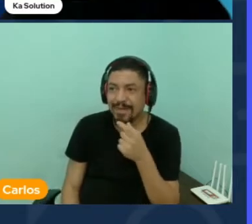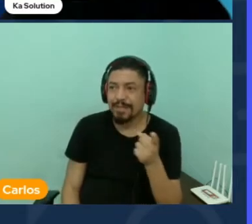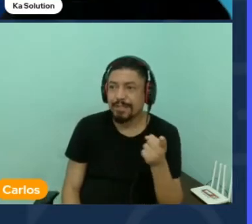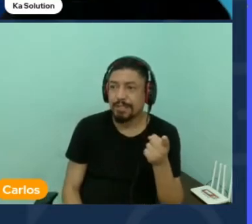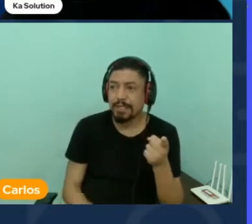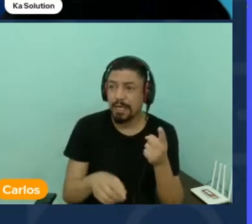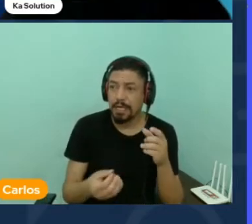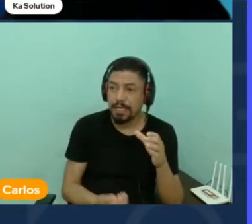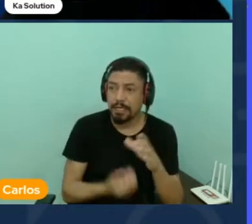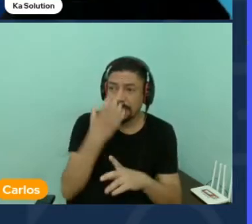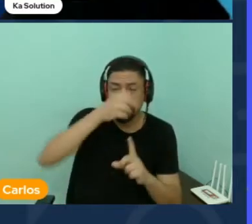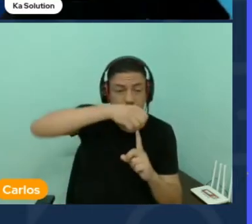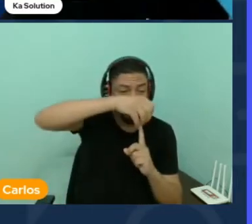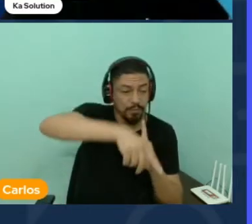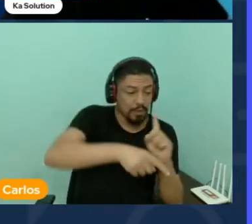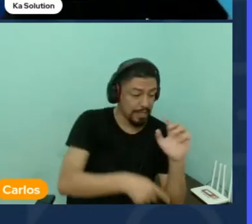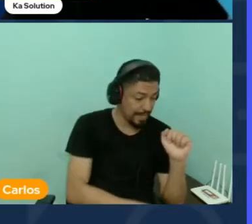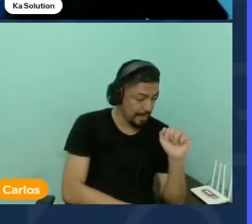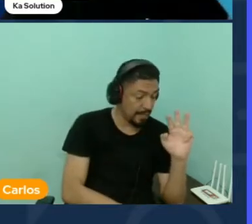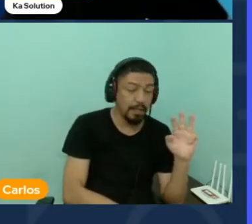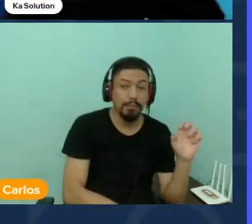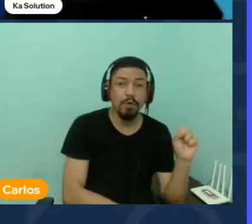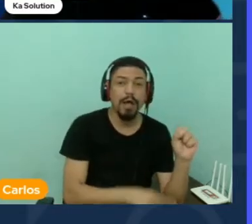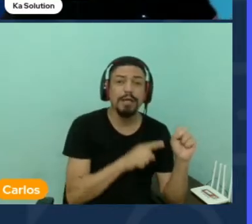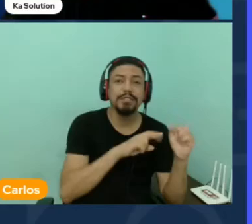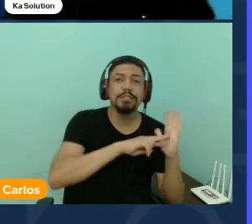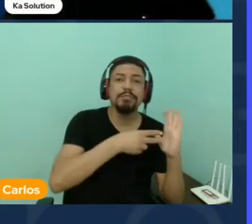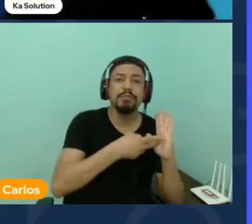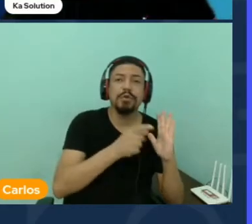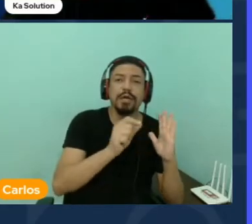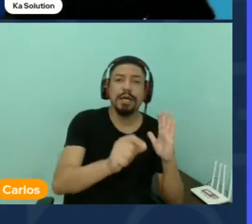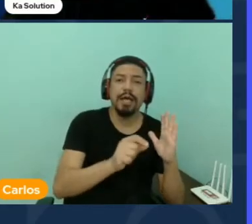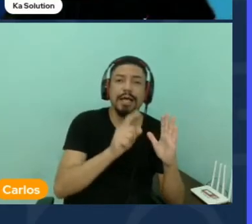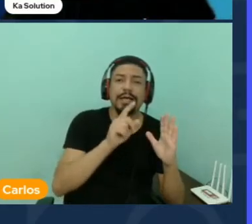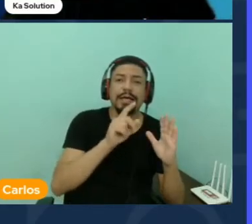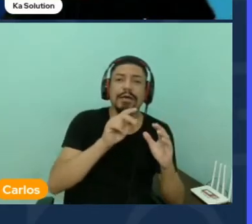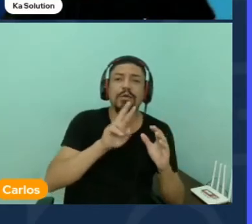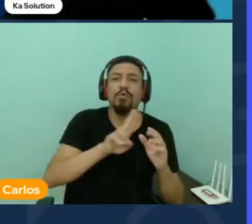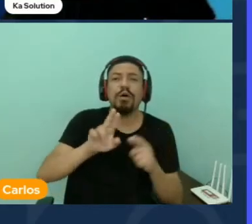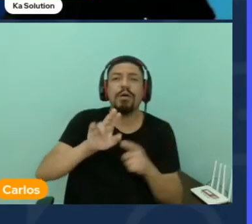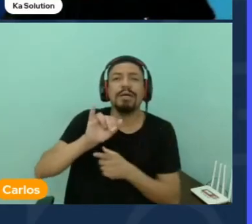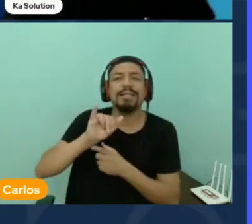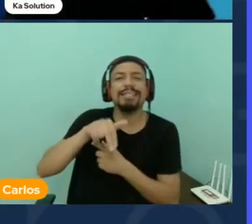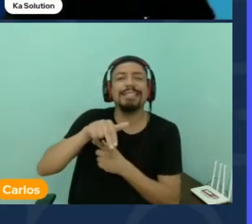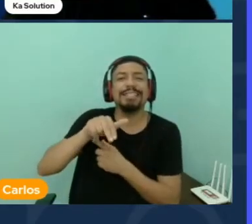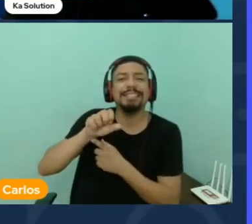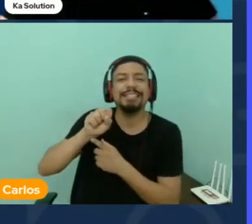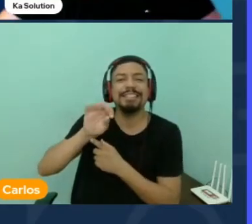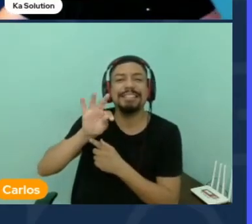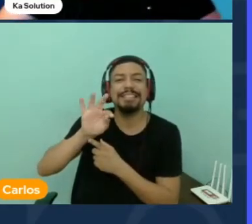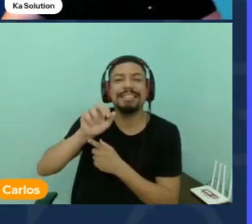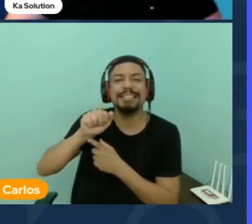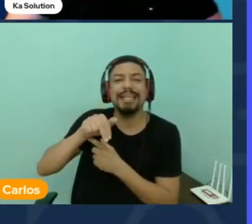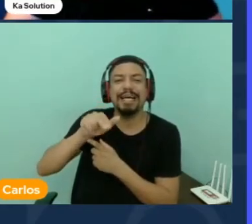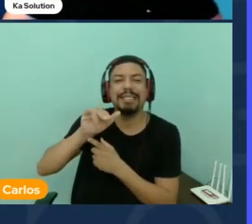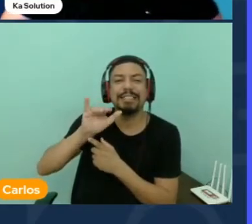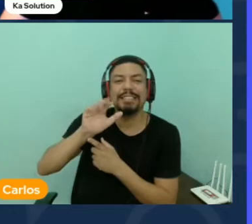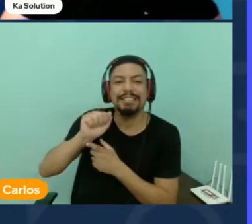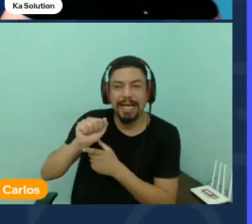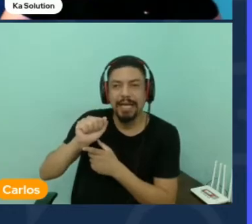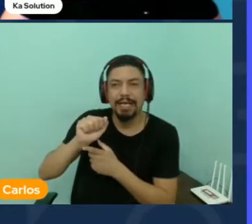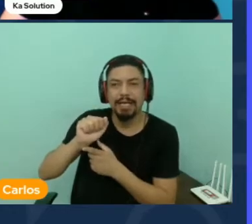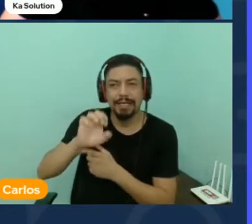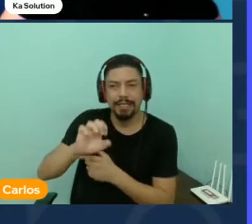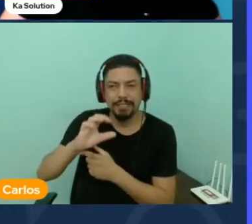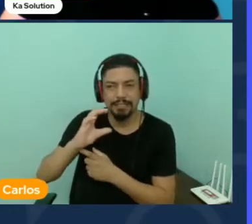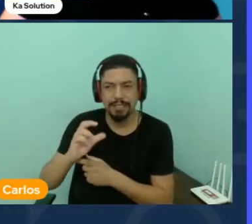na AWS, a gente está falando que a gente está criando instâncias do EC2. Por quê? O EC2